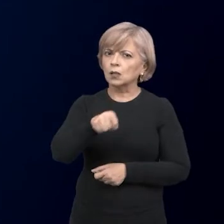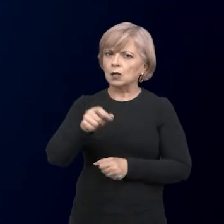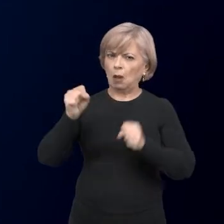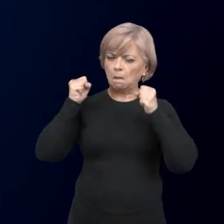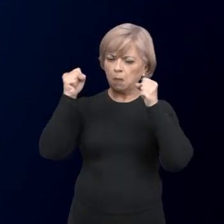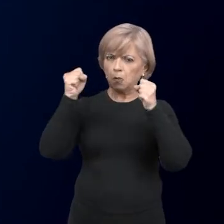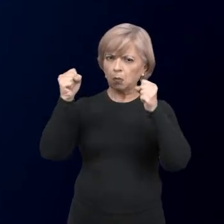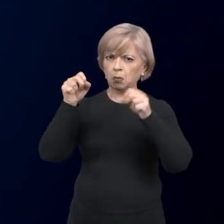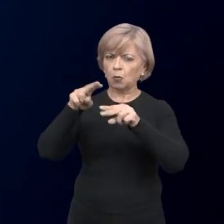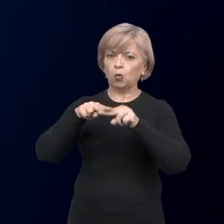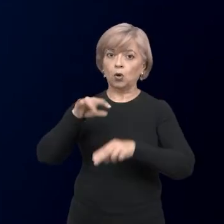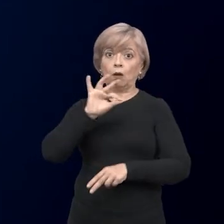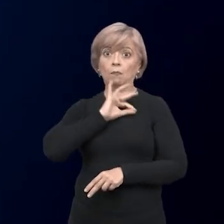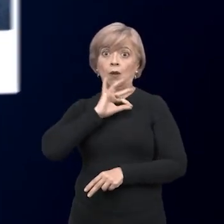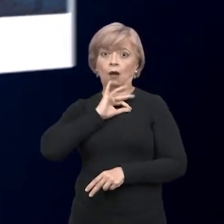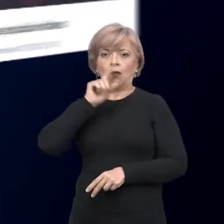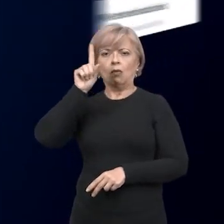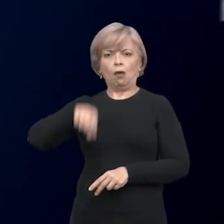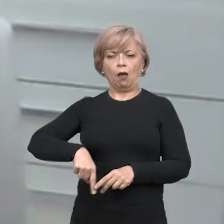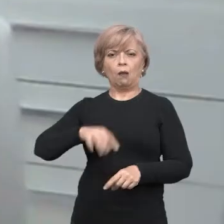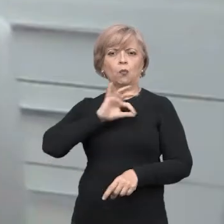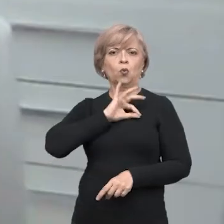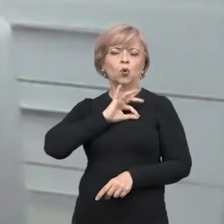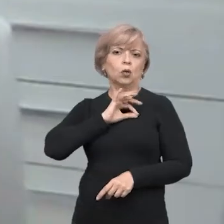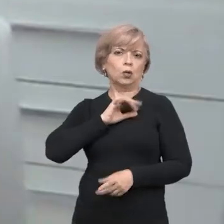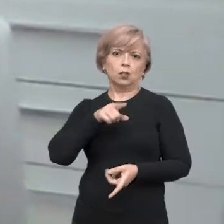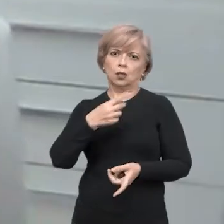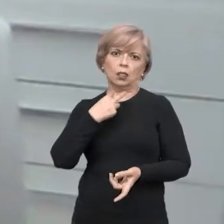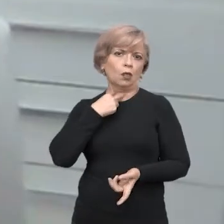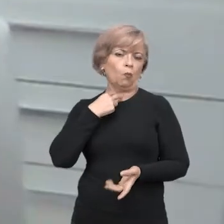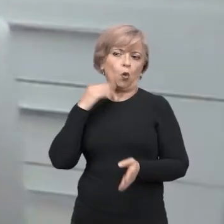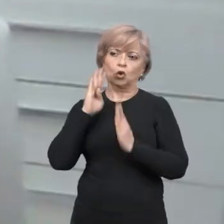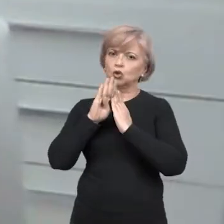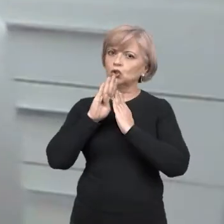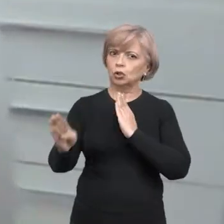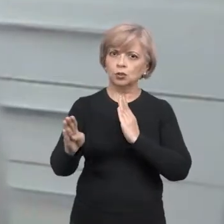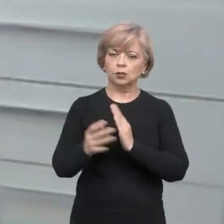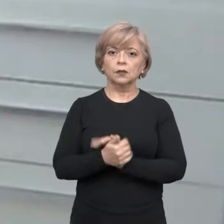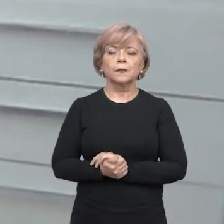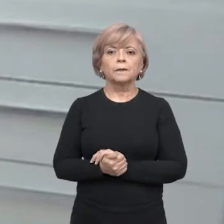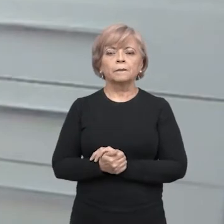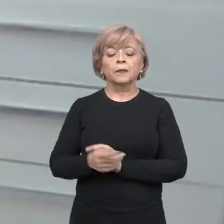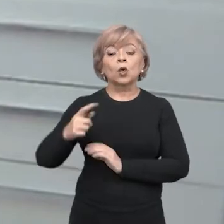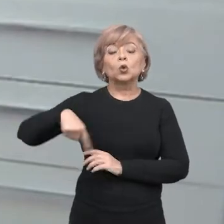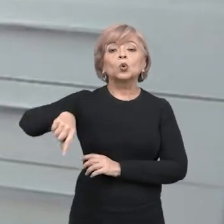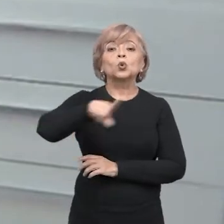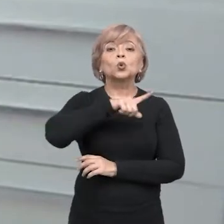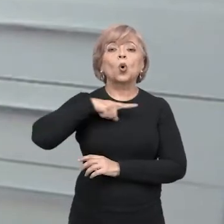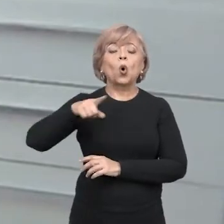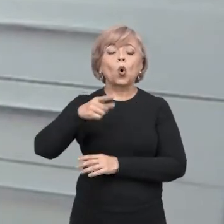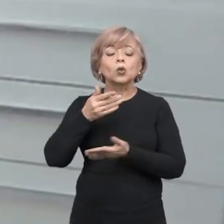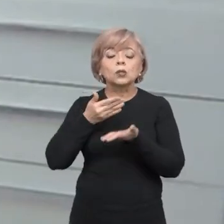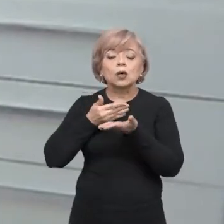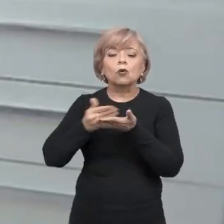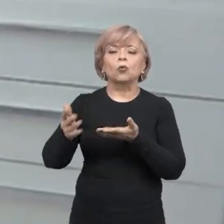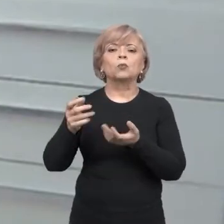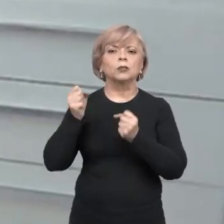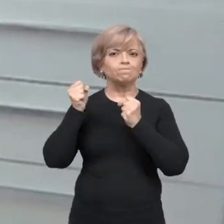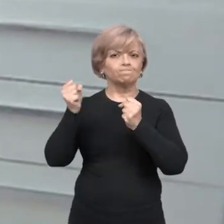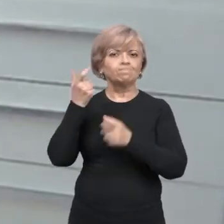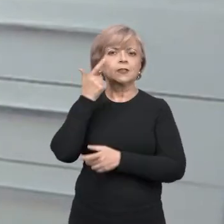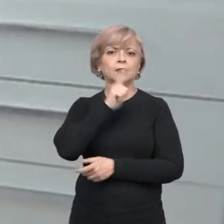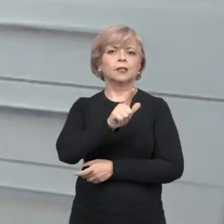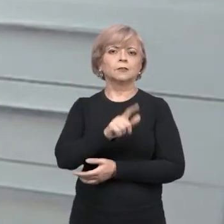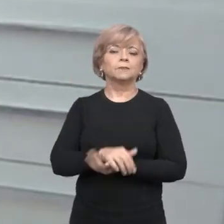pelos seus maridos que eram policiais e não poderiam fazê-lo diretamente todas essas iniciativas com sucesso